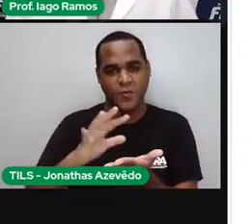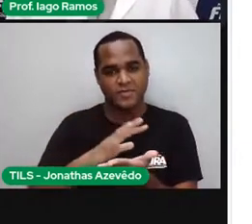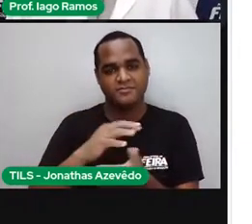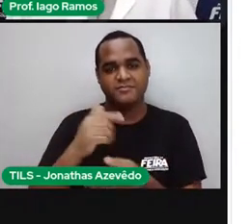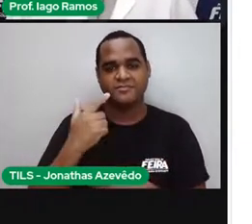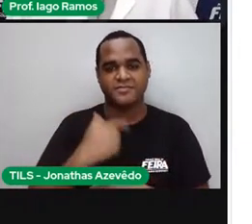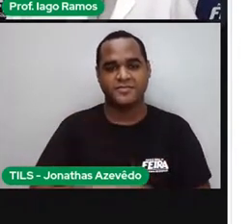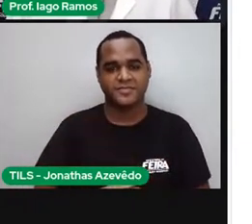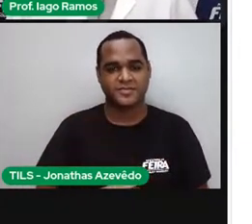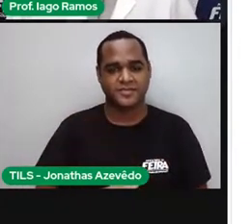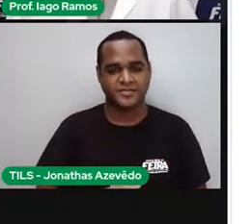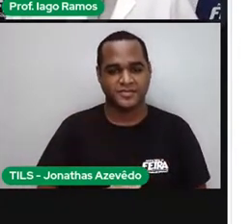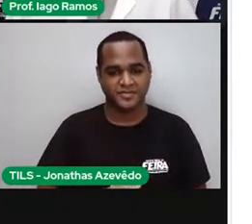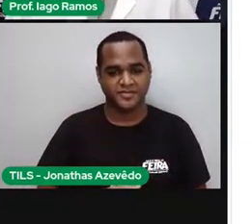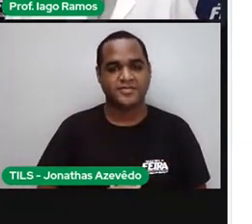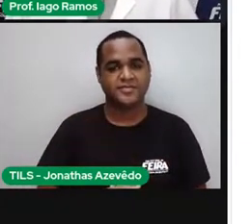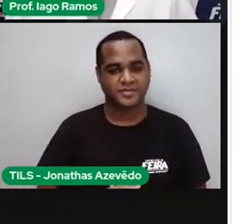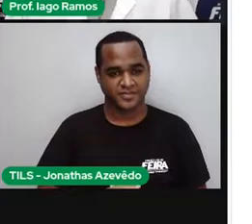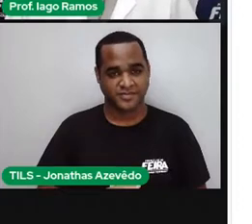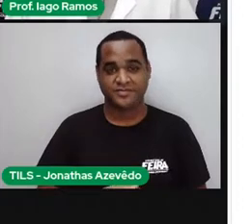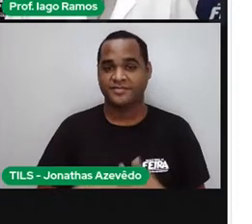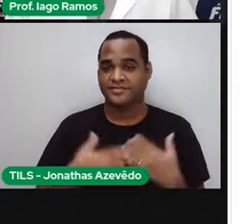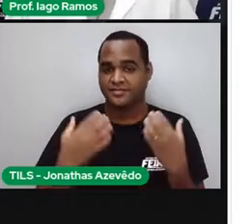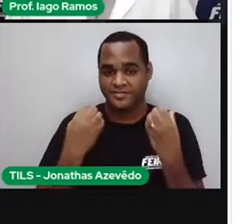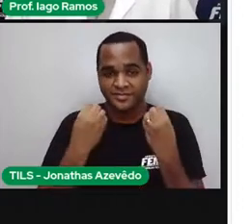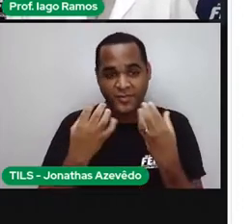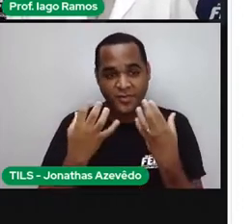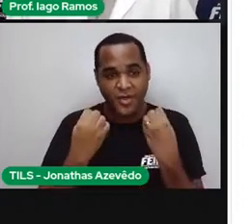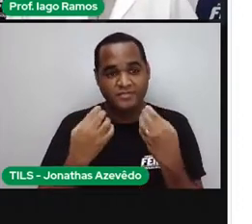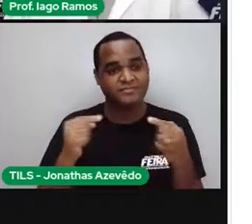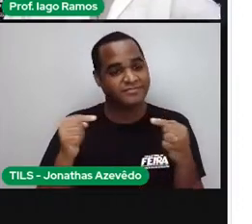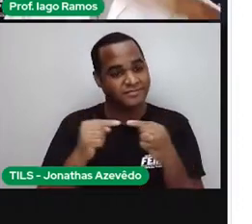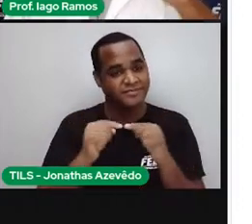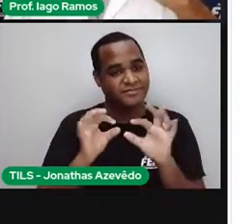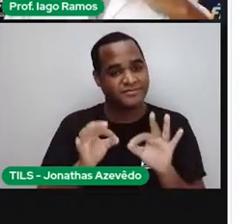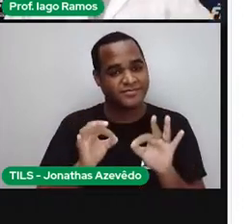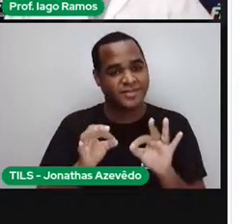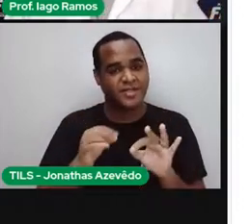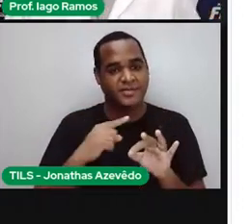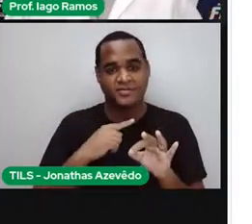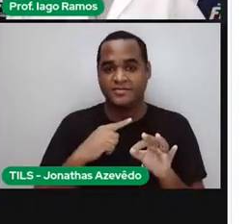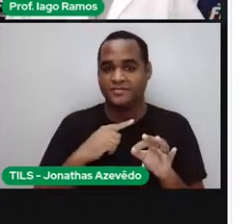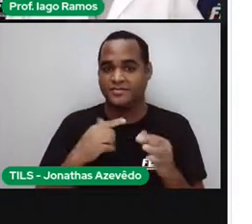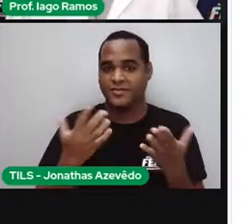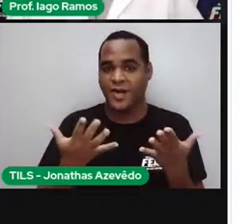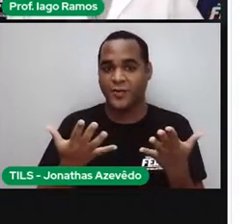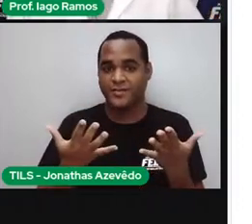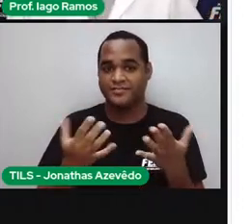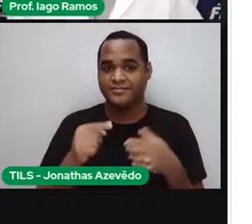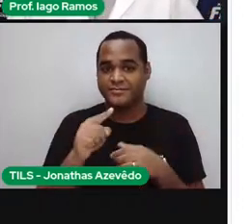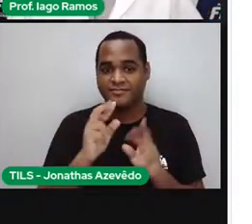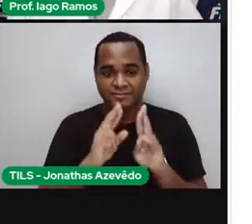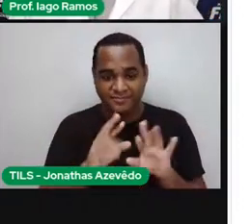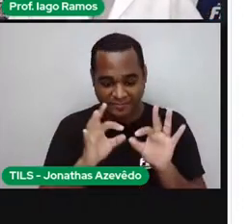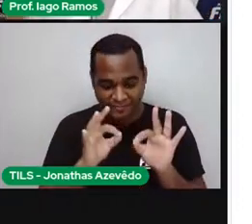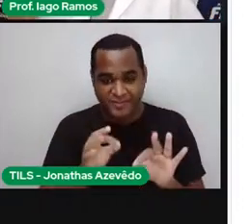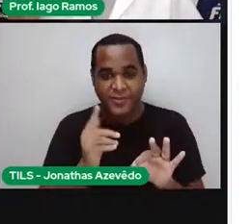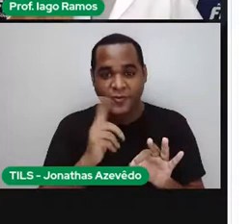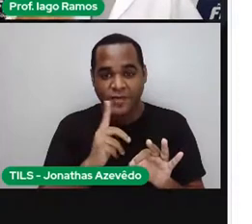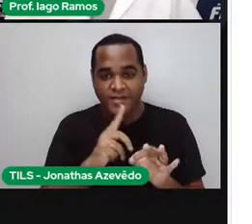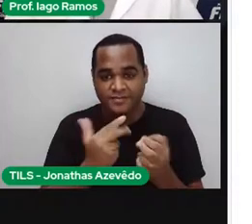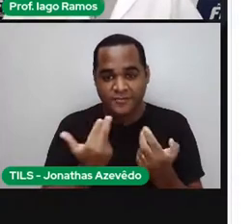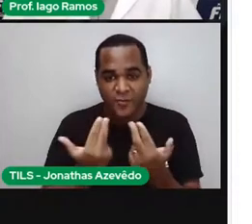beleza só então é isso aí e aí o seu deu certinho